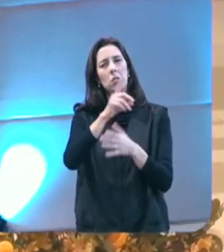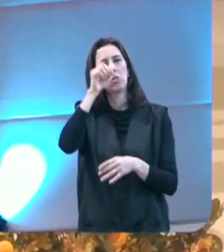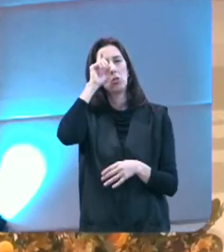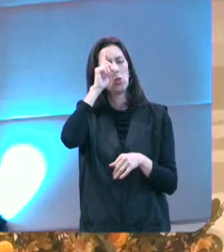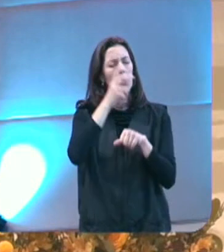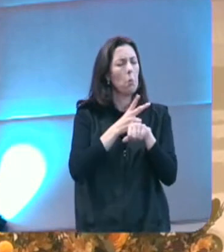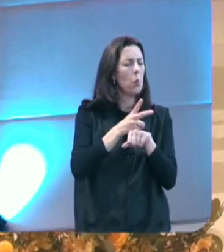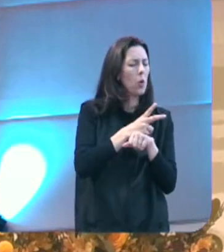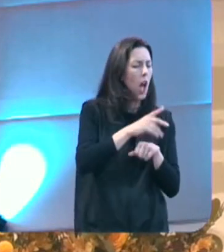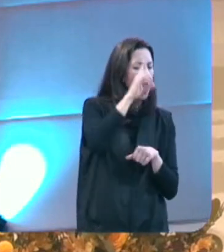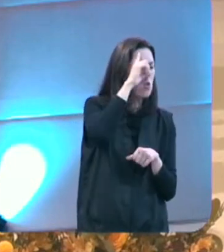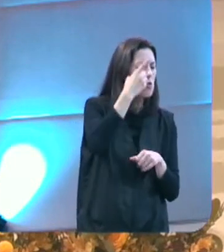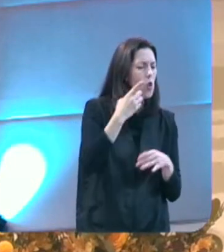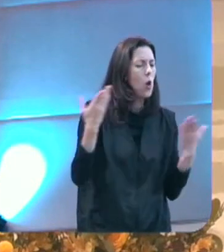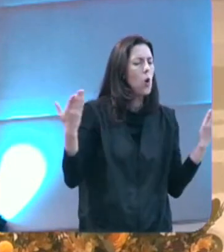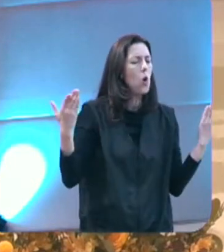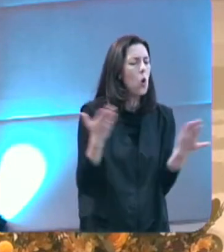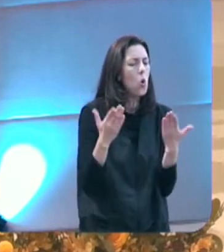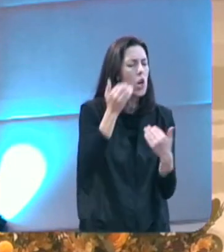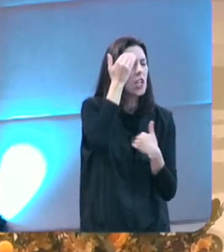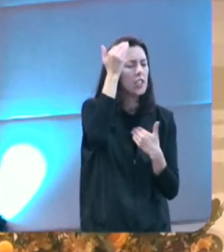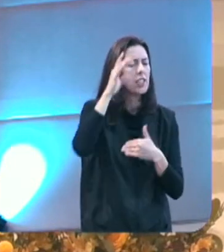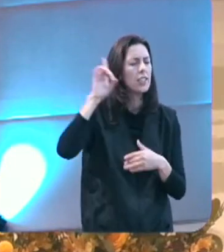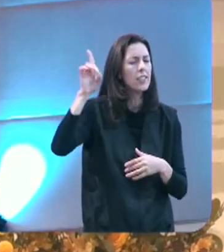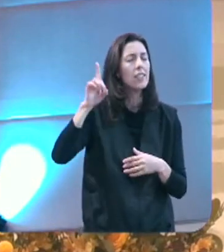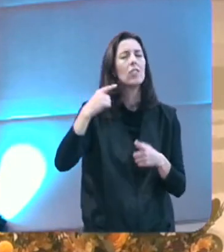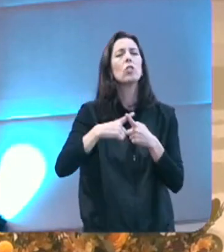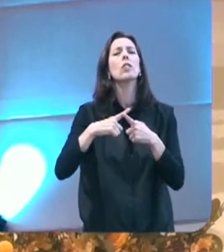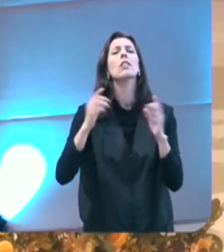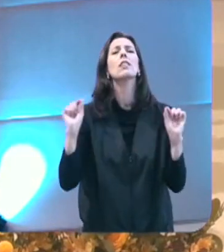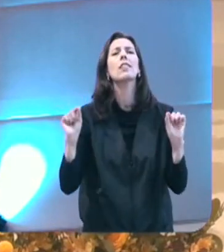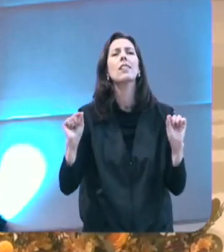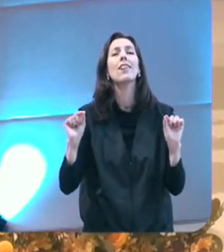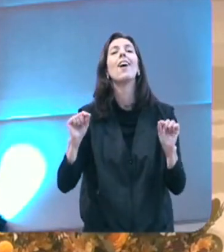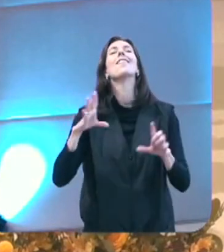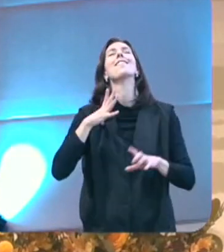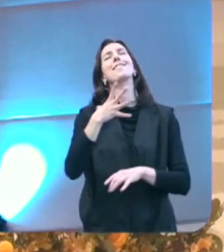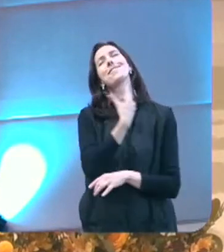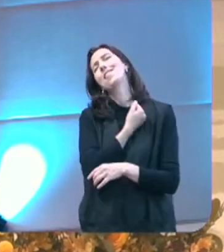pela salvação que Ele nos confiou.